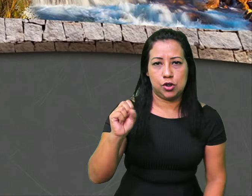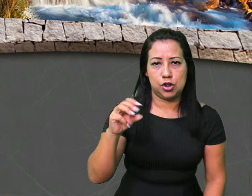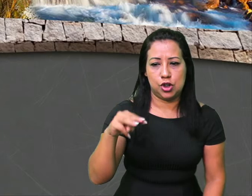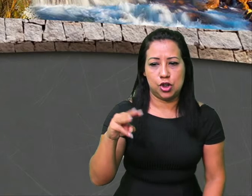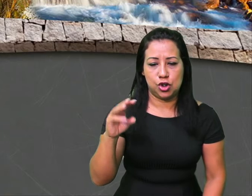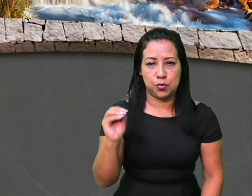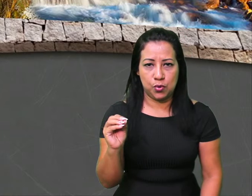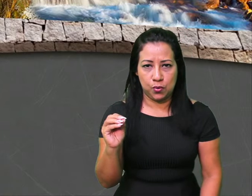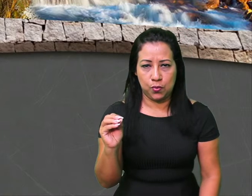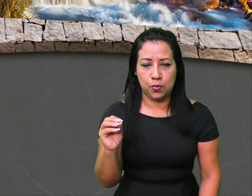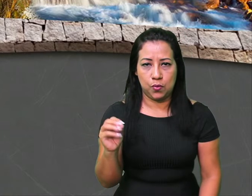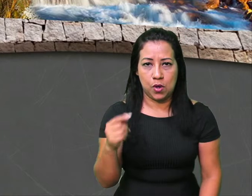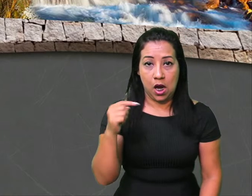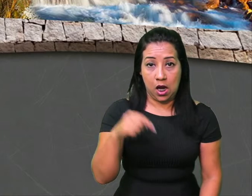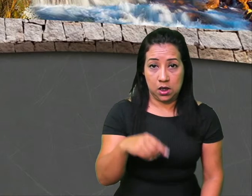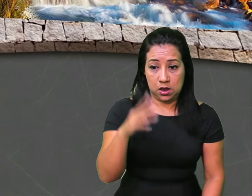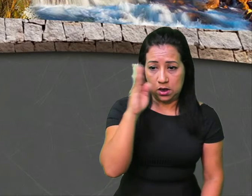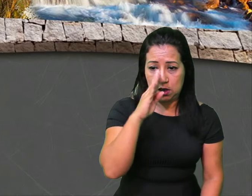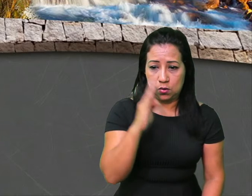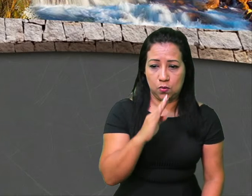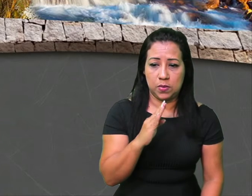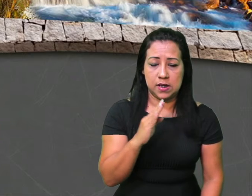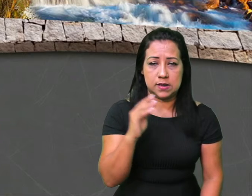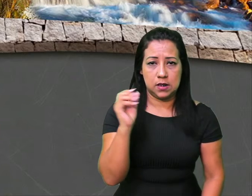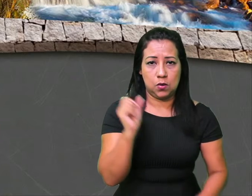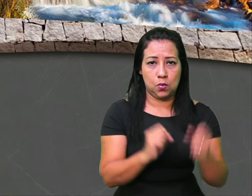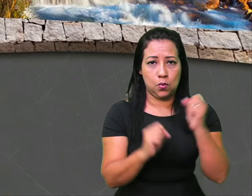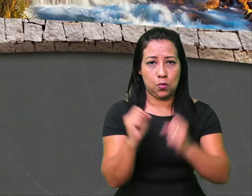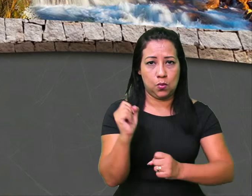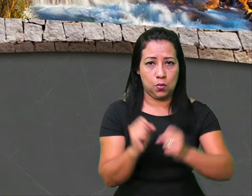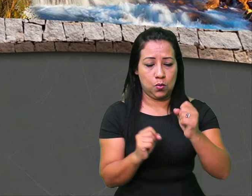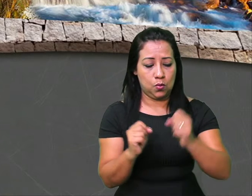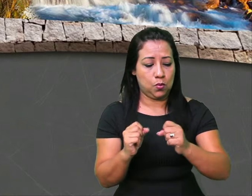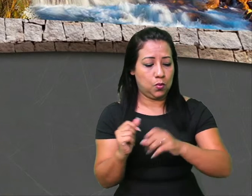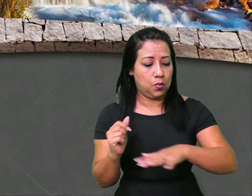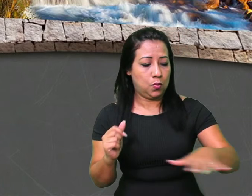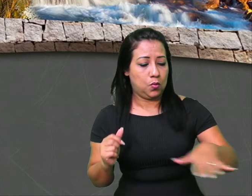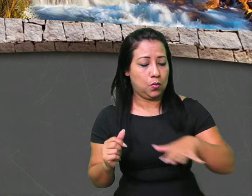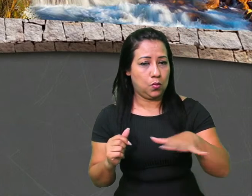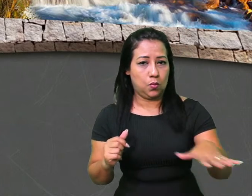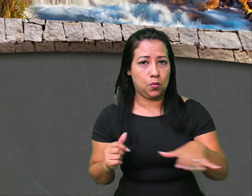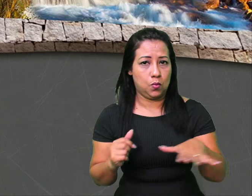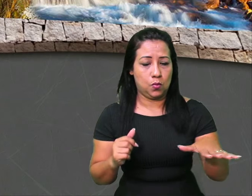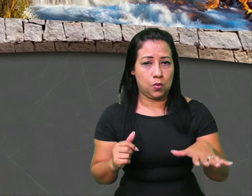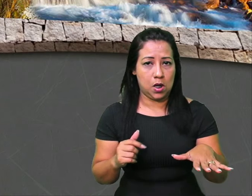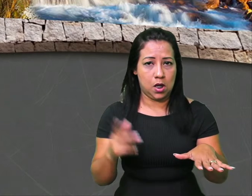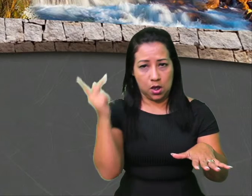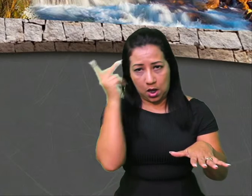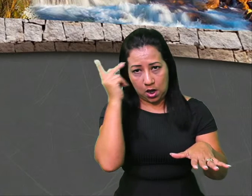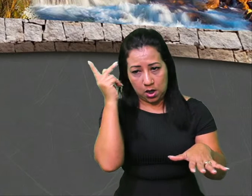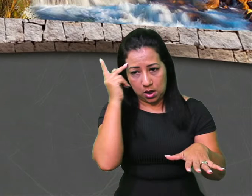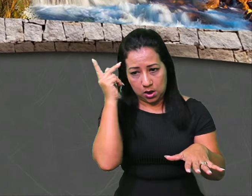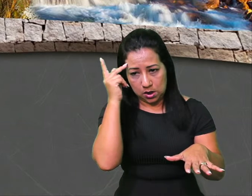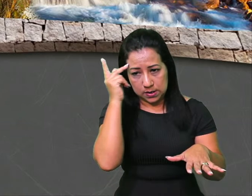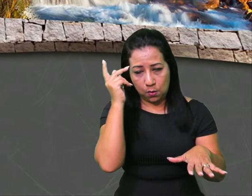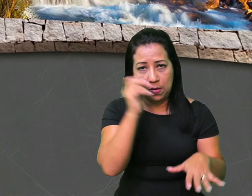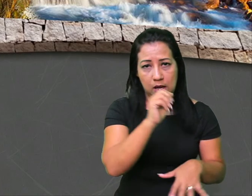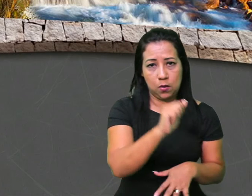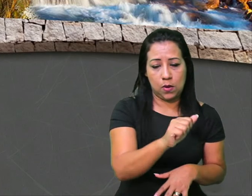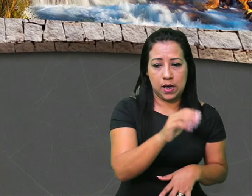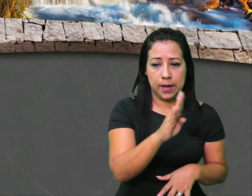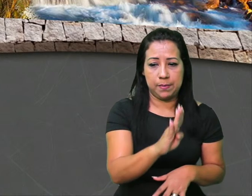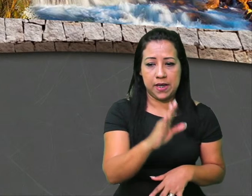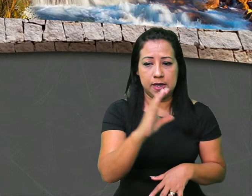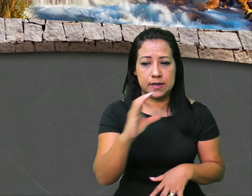vai ficar concentrada onde? No chamado ABC Paulista. Santo André, São Bernardo,